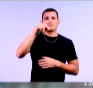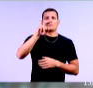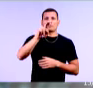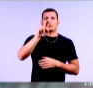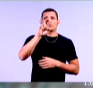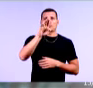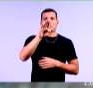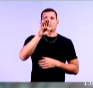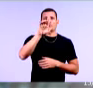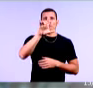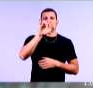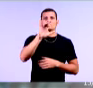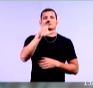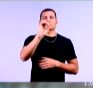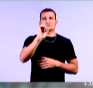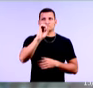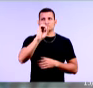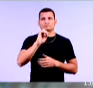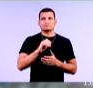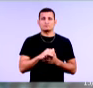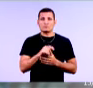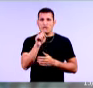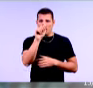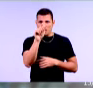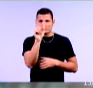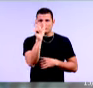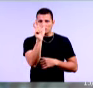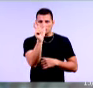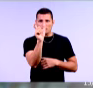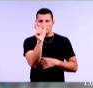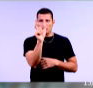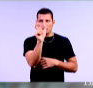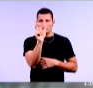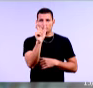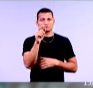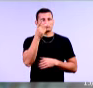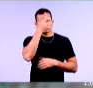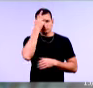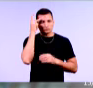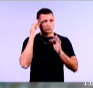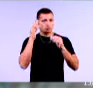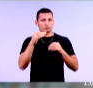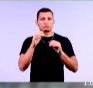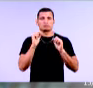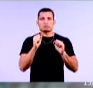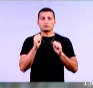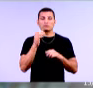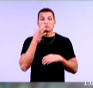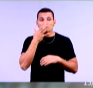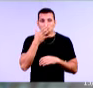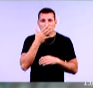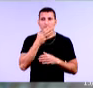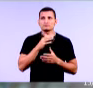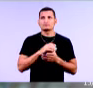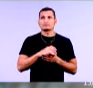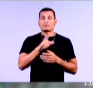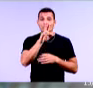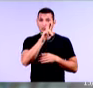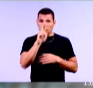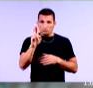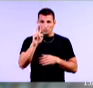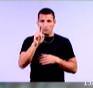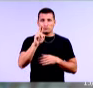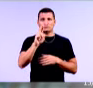Quando eu coloco público, quer dizer que essa classe que eu estou definindo é acessível por todos. E o nome da minha classe, olha aqui que